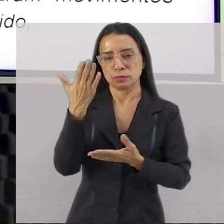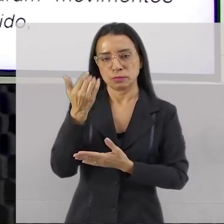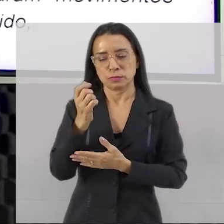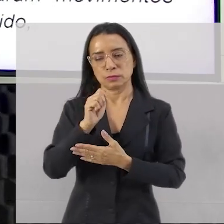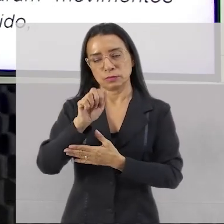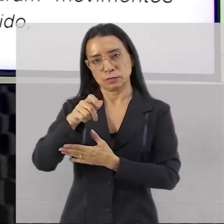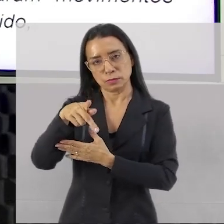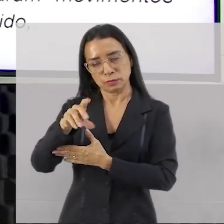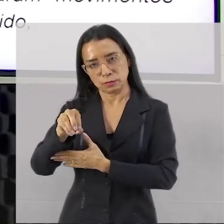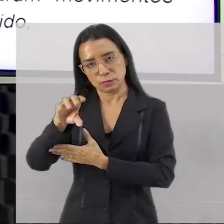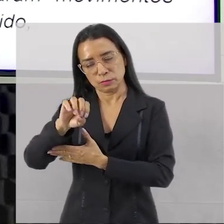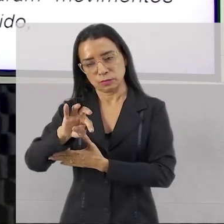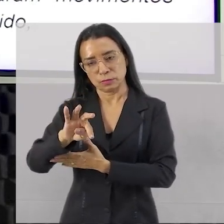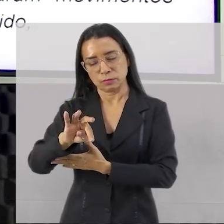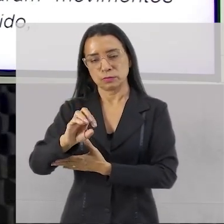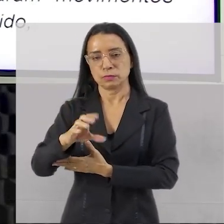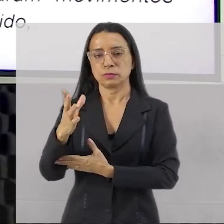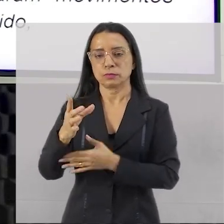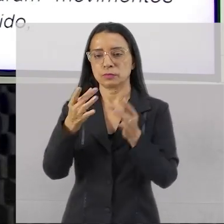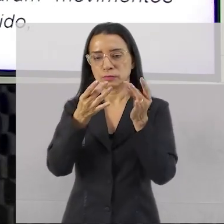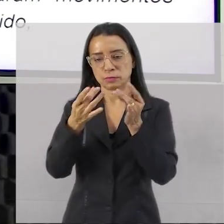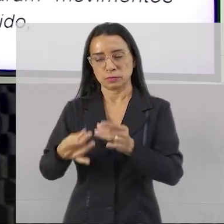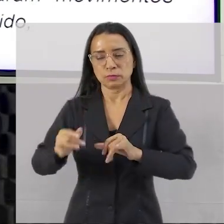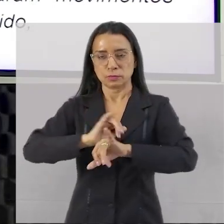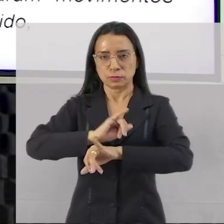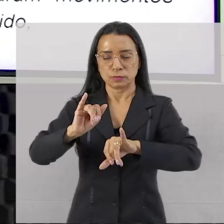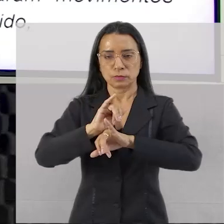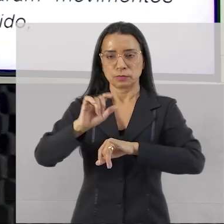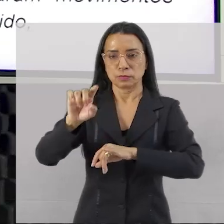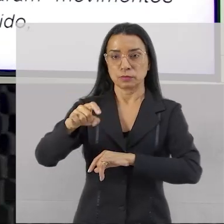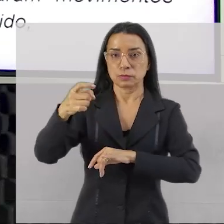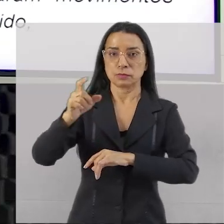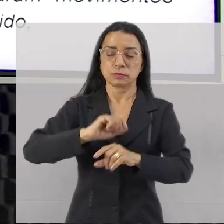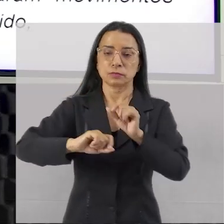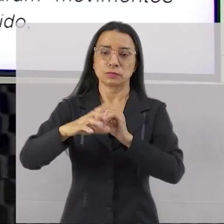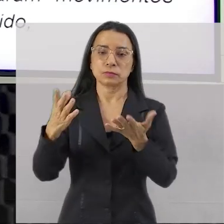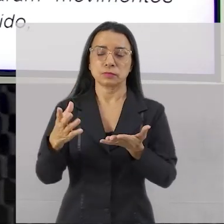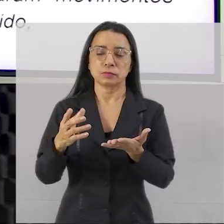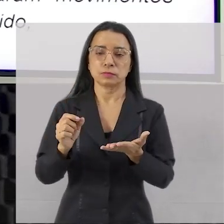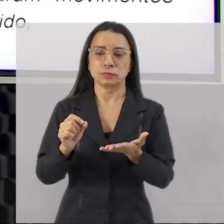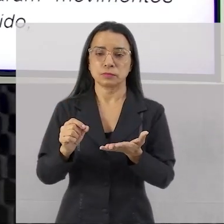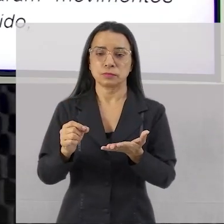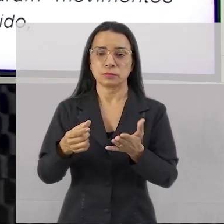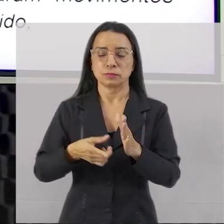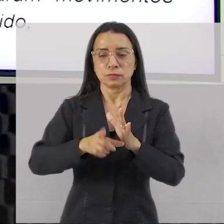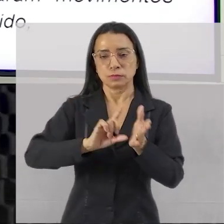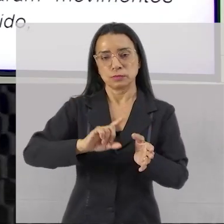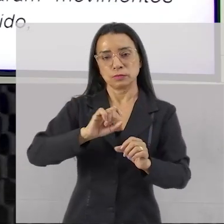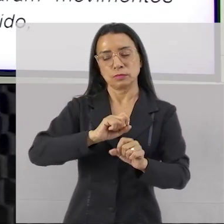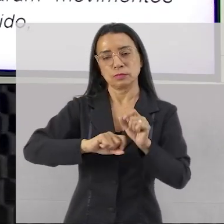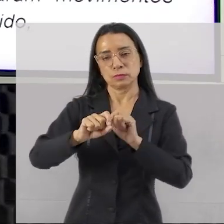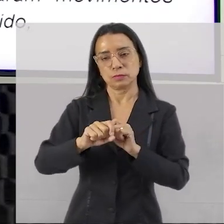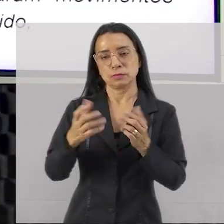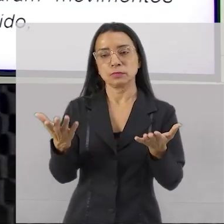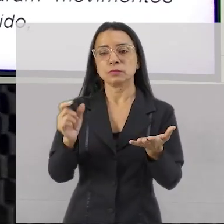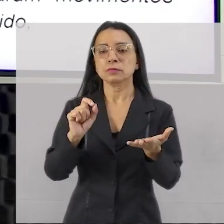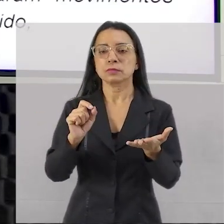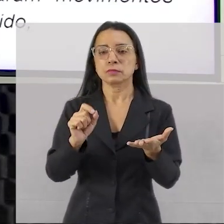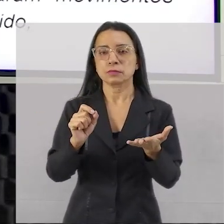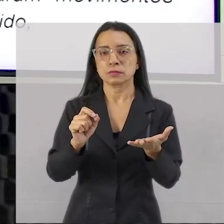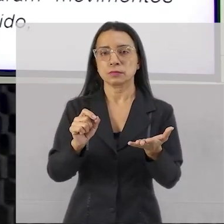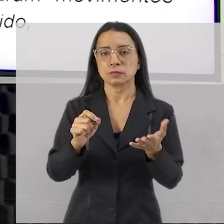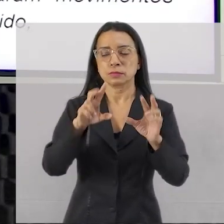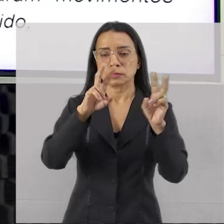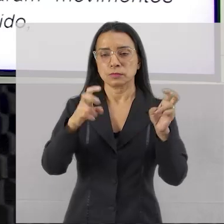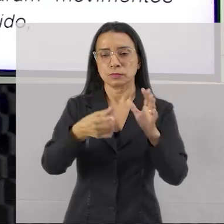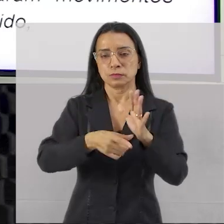o aposto é um detalhe, é uma informação extra sobre o termo anterior. Né? Qual é o termo anterior? Perto do Coração Selvagem. Quem